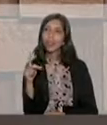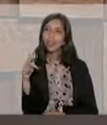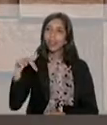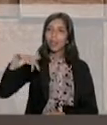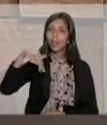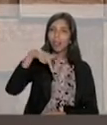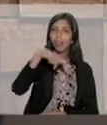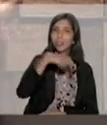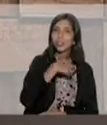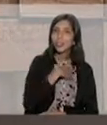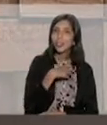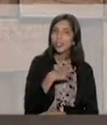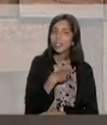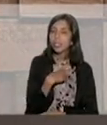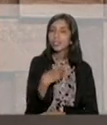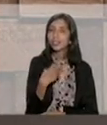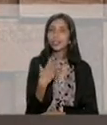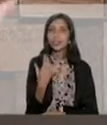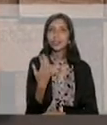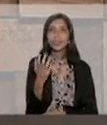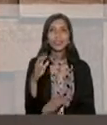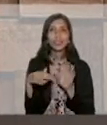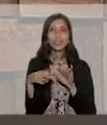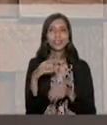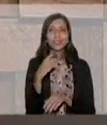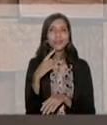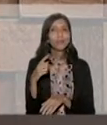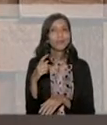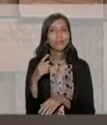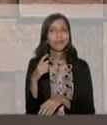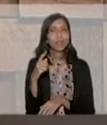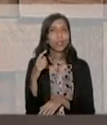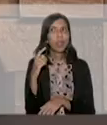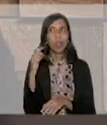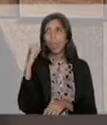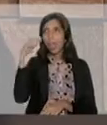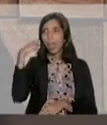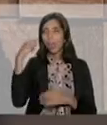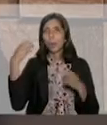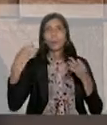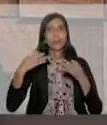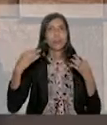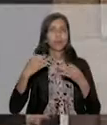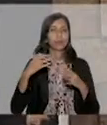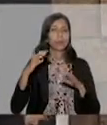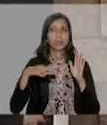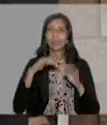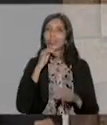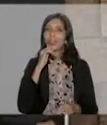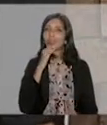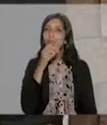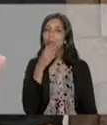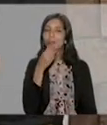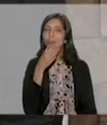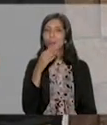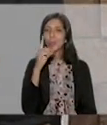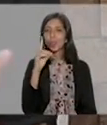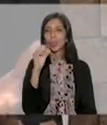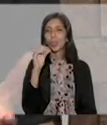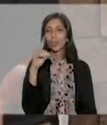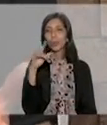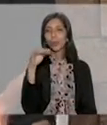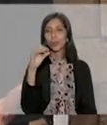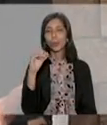aquela pessoa andando. Depois a gente tem que descolar, às vezes, porque a gente não consegue o ator dos sonhos, né? Mas acontece de você. O Domingos Montanhê, você foi